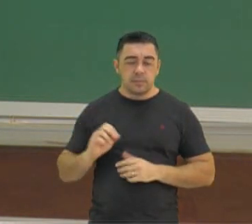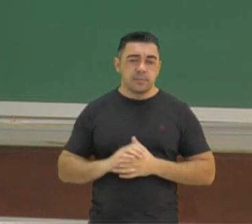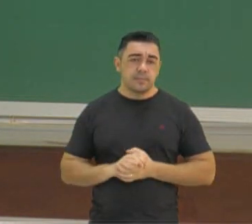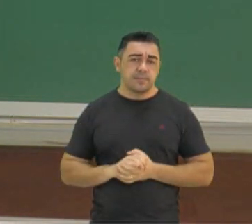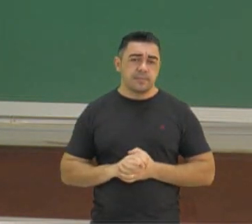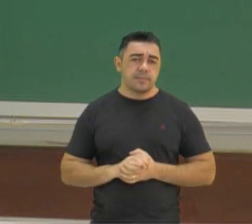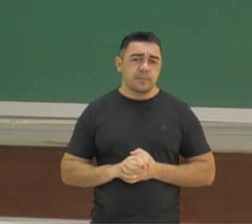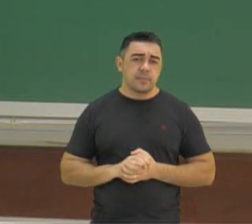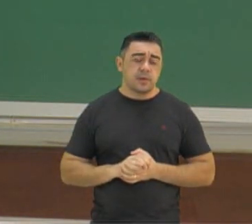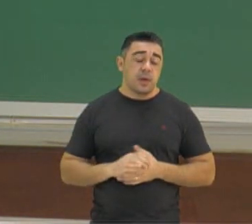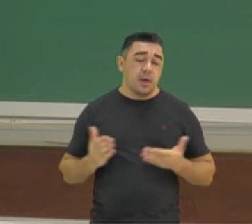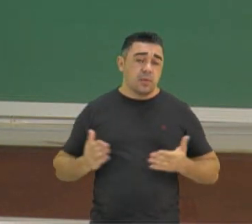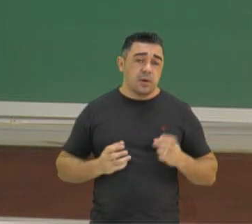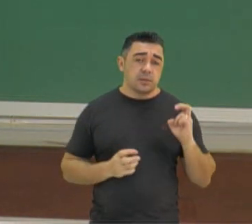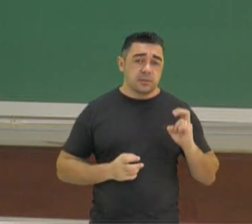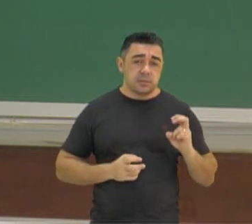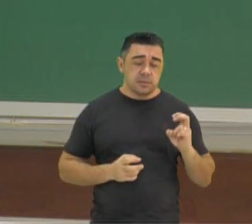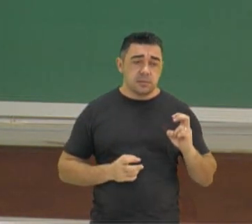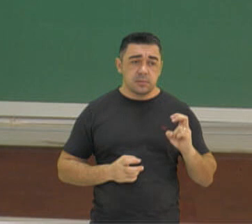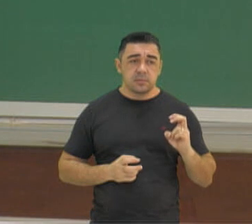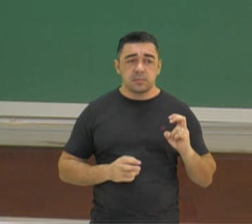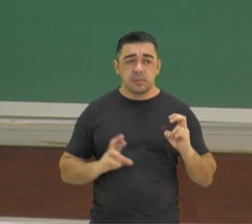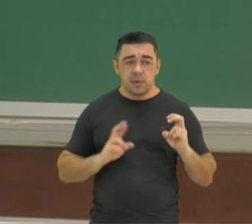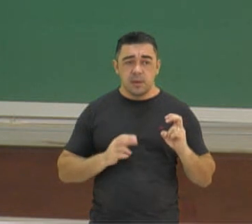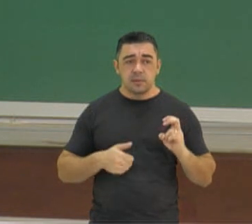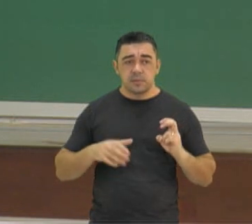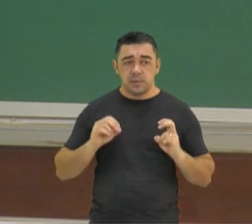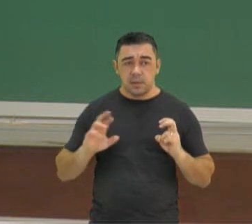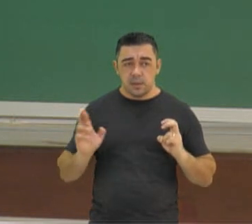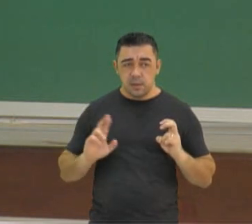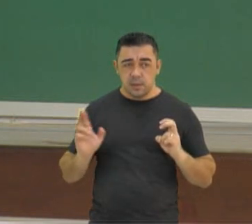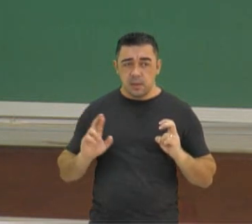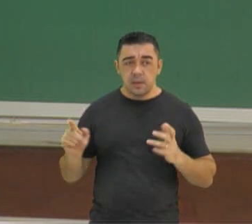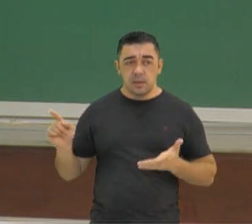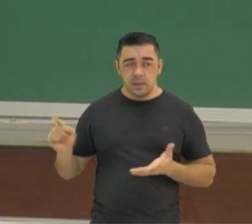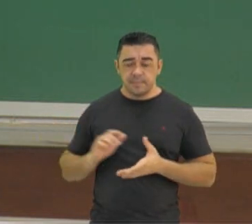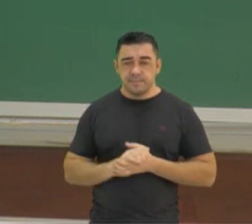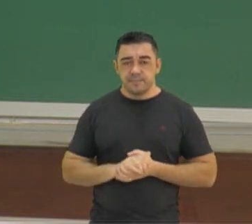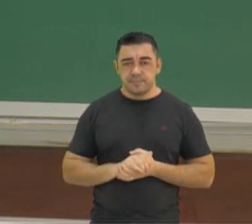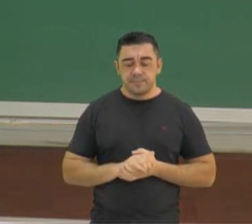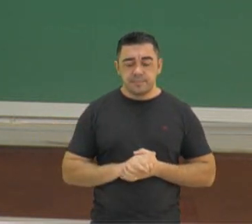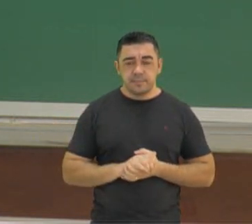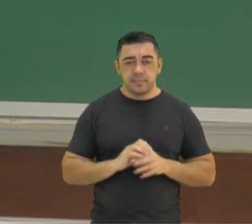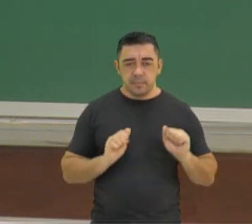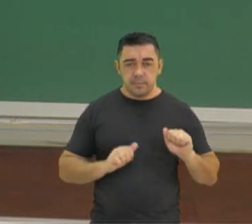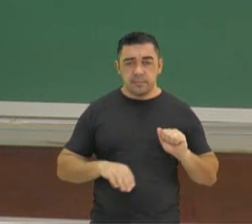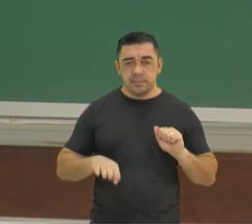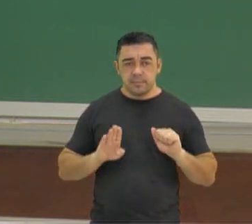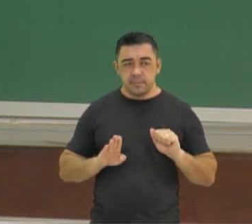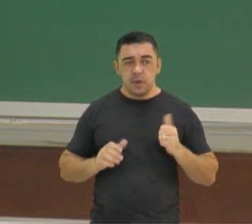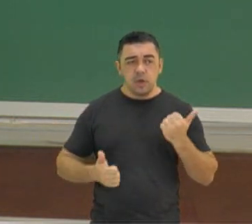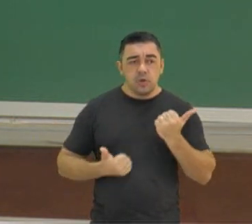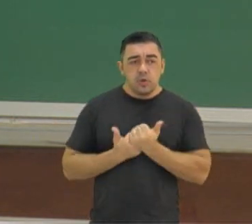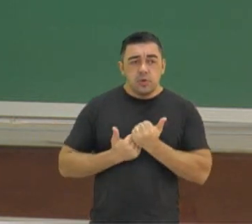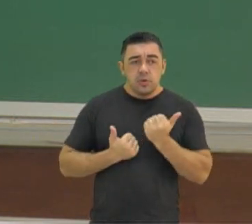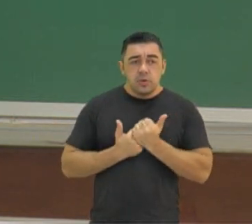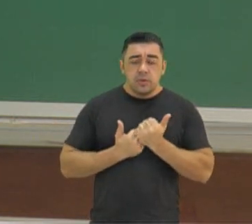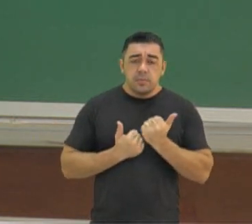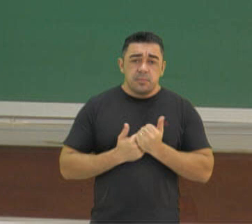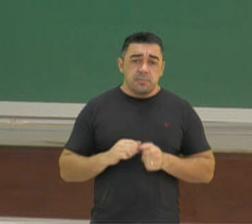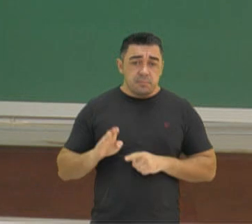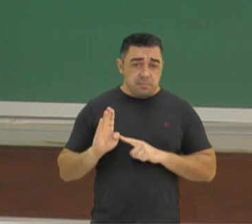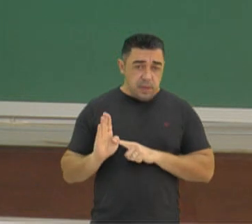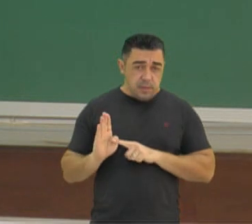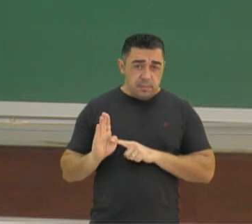cédulas de R$5 e cédulas de R$10, né, que está representado por A e B. Agora eu vou substituir valores no lugar